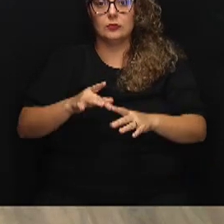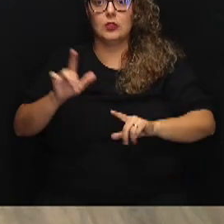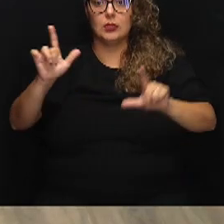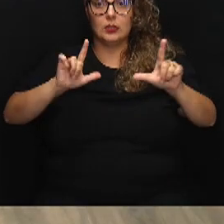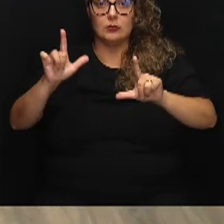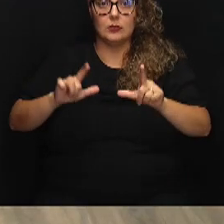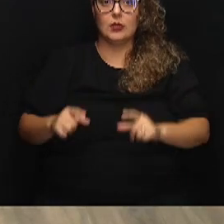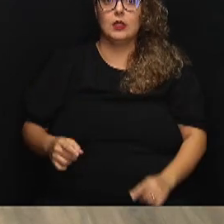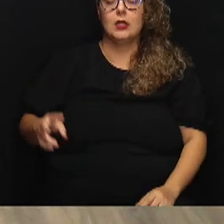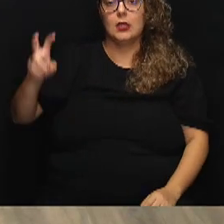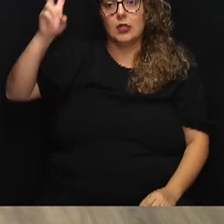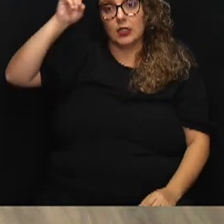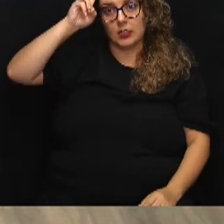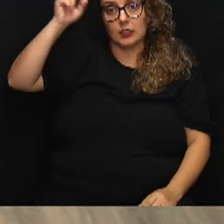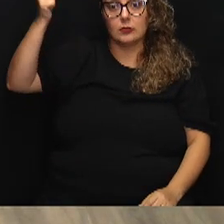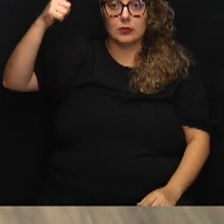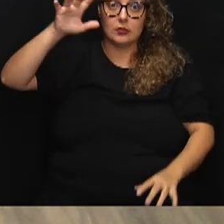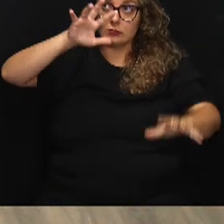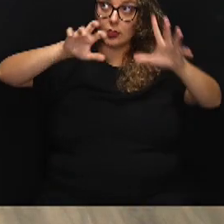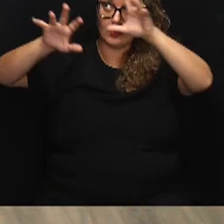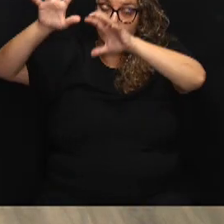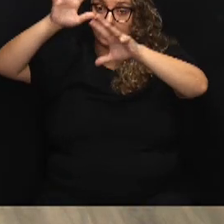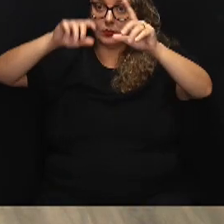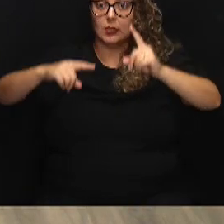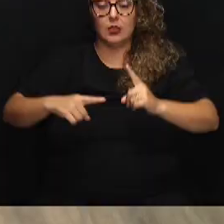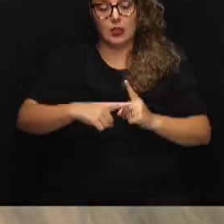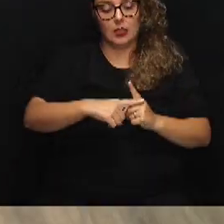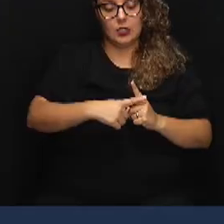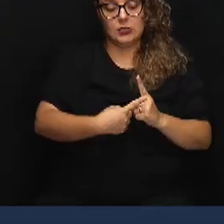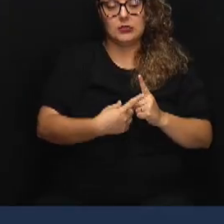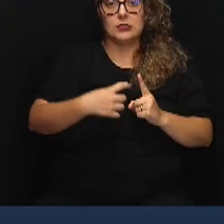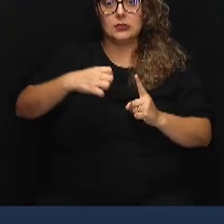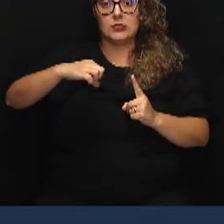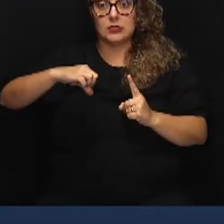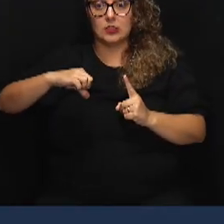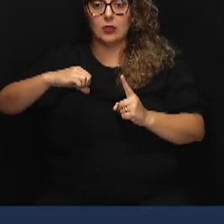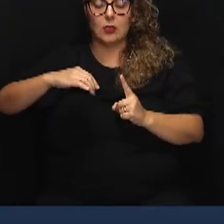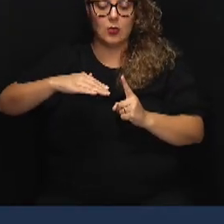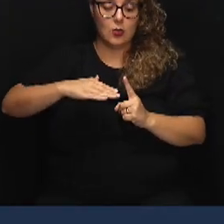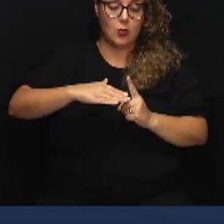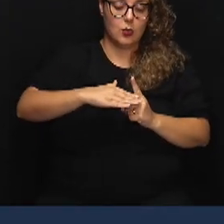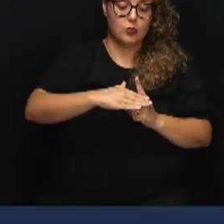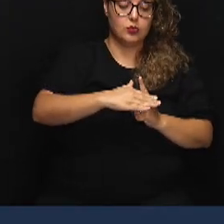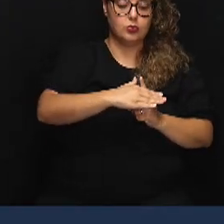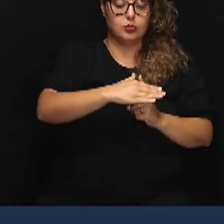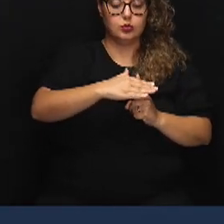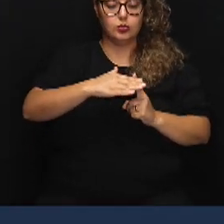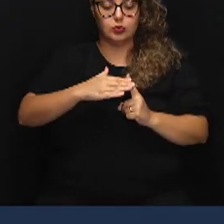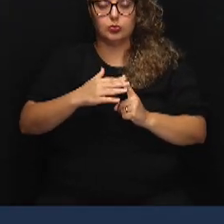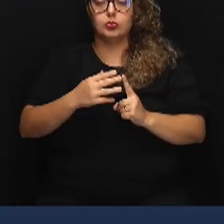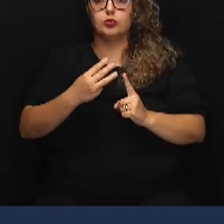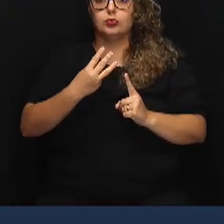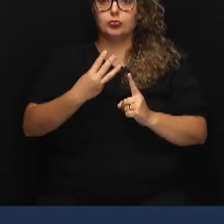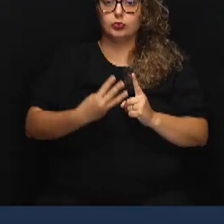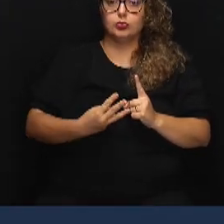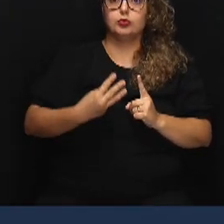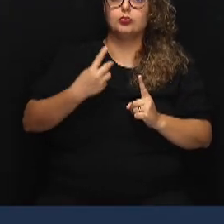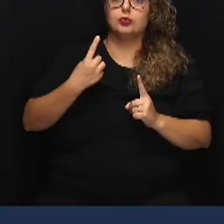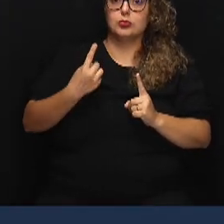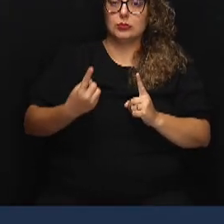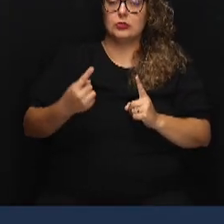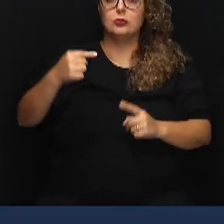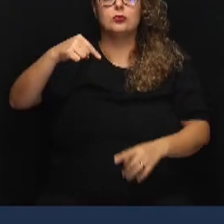tela. Quinta-feira de sol entre nuvens, com mínima de 19 graus. Ao longo do dia a temperatura sobe, podendo chegar